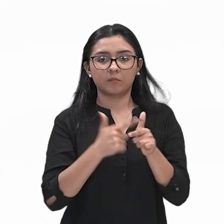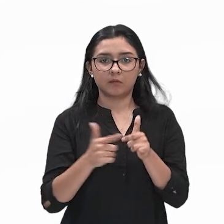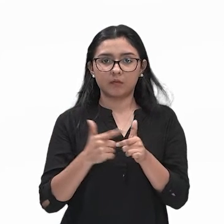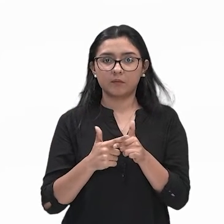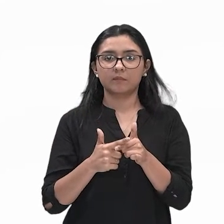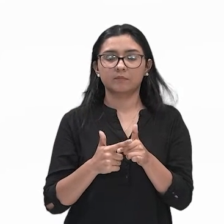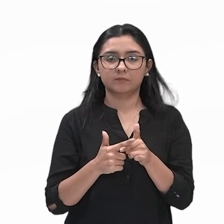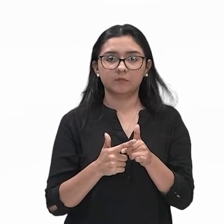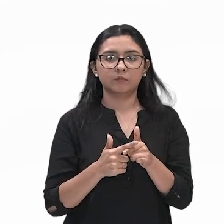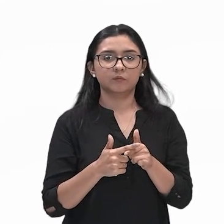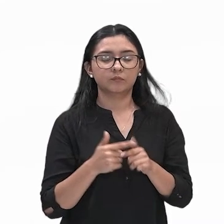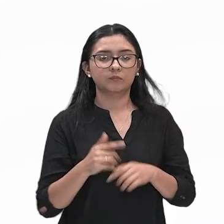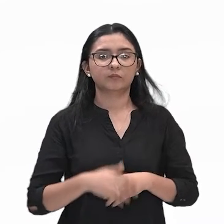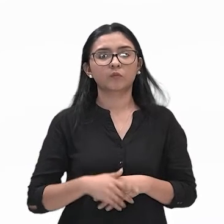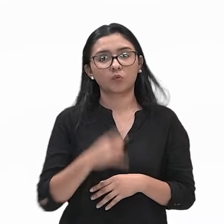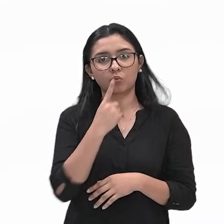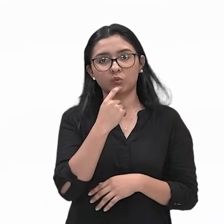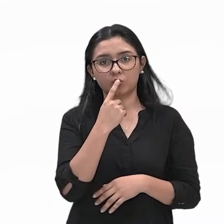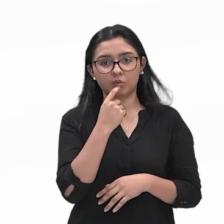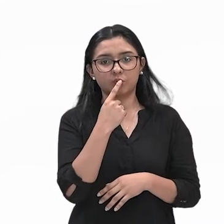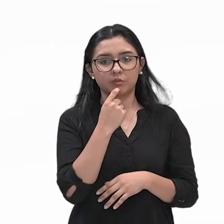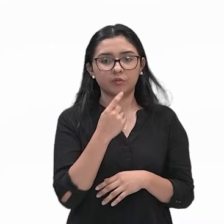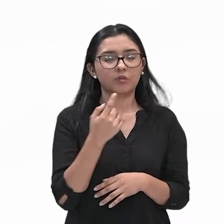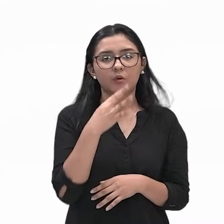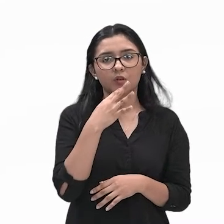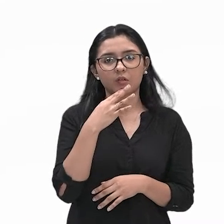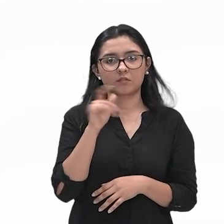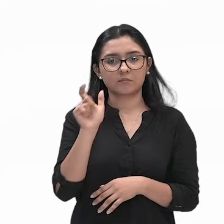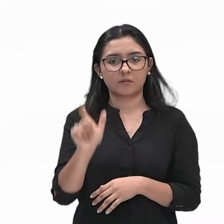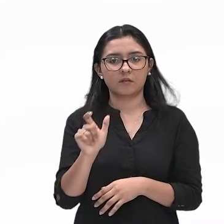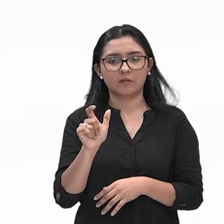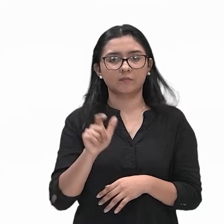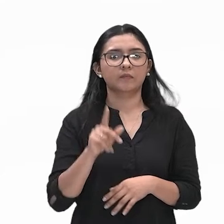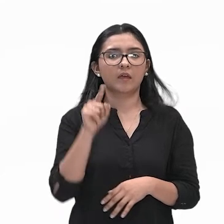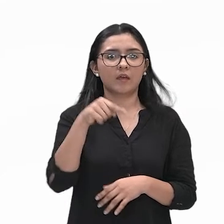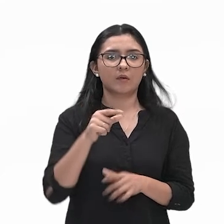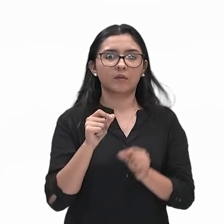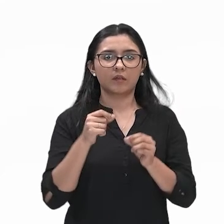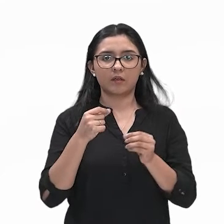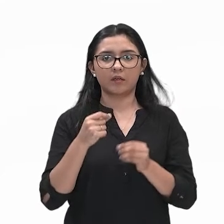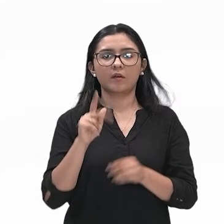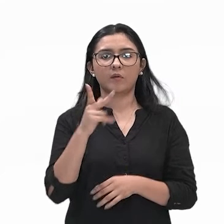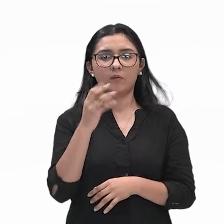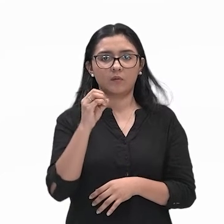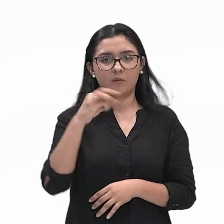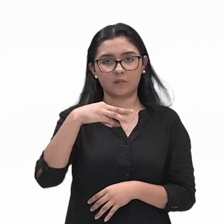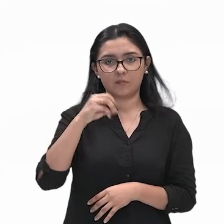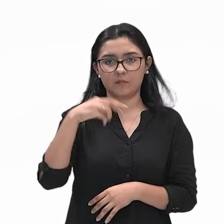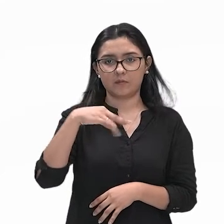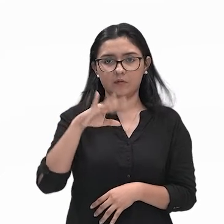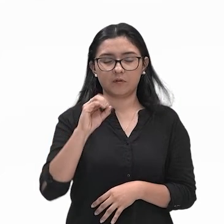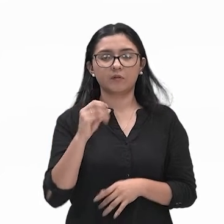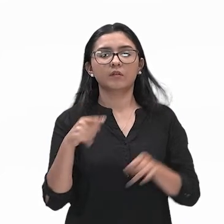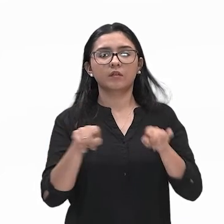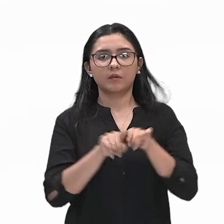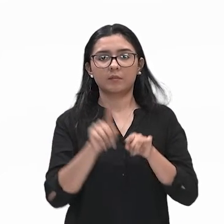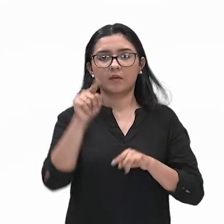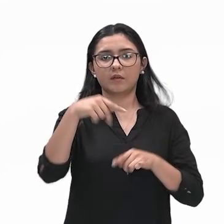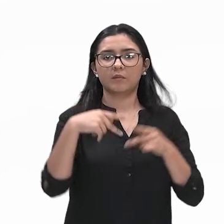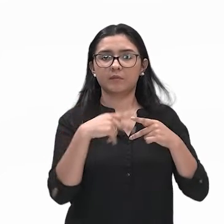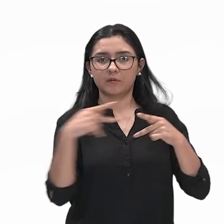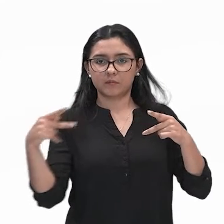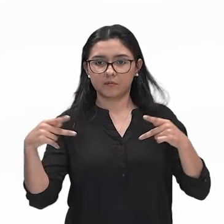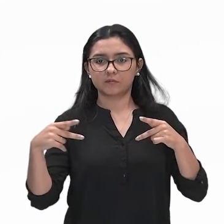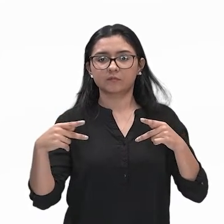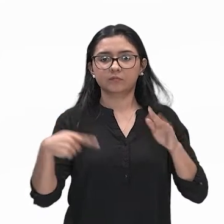glicose do sangue ouviu falar na insulina. Pois é, a insulina é um hormônio, né? Também é uma proteína que é